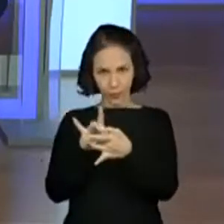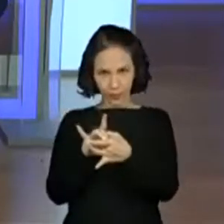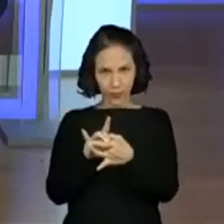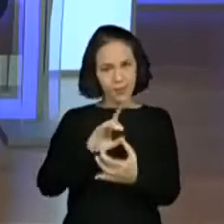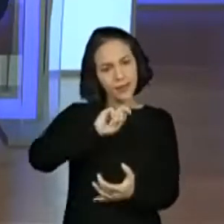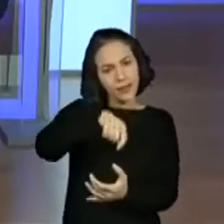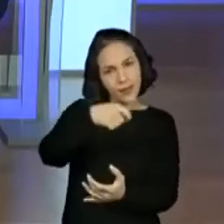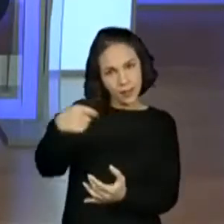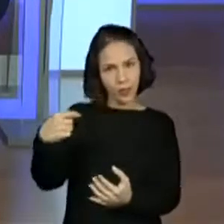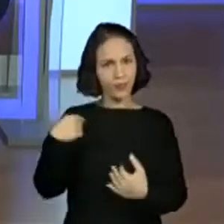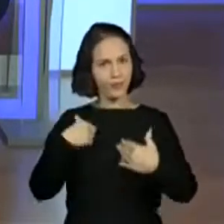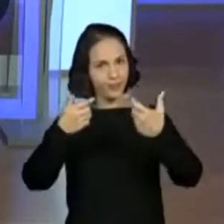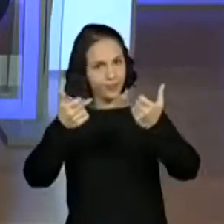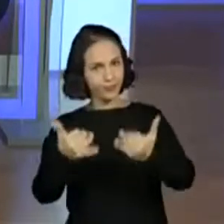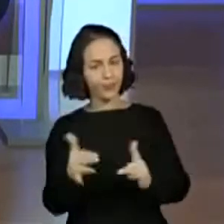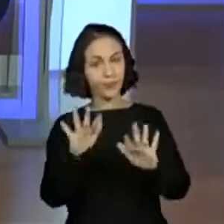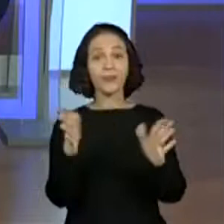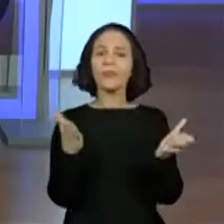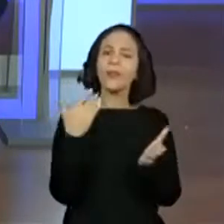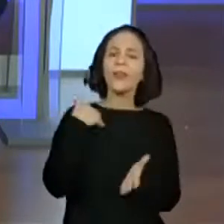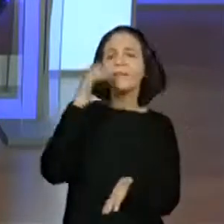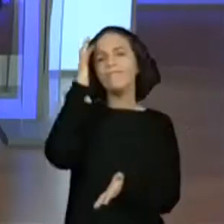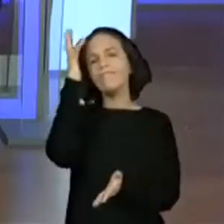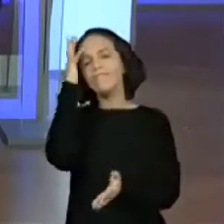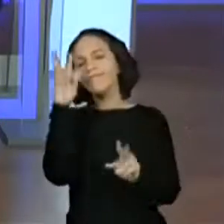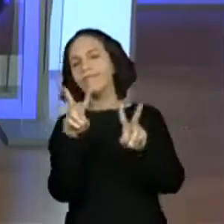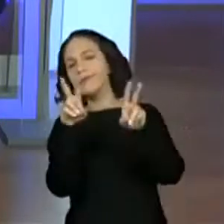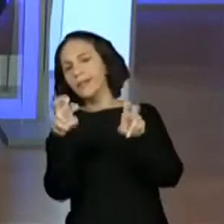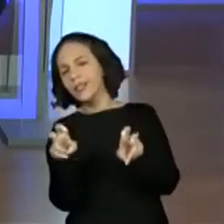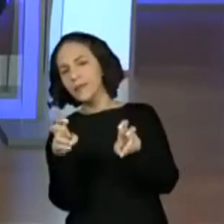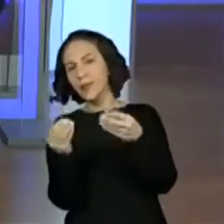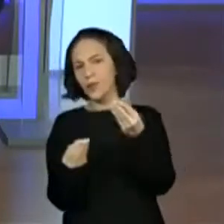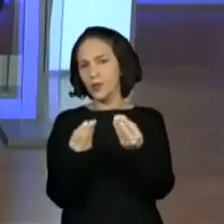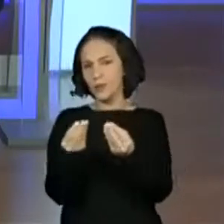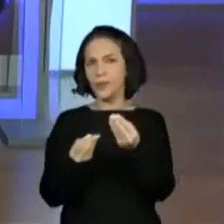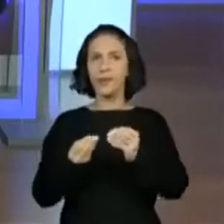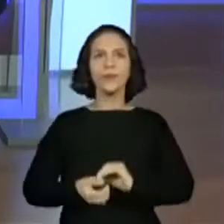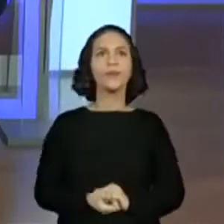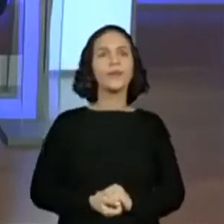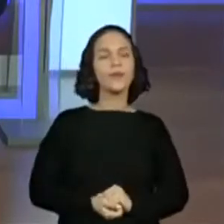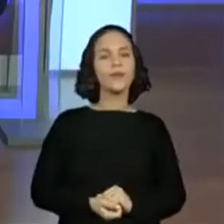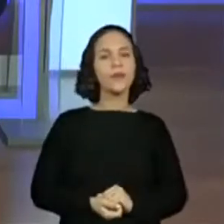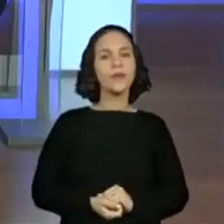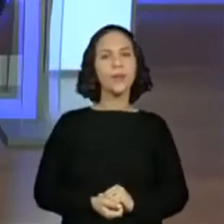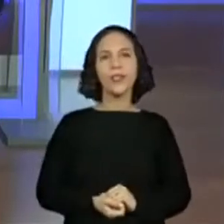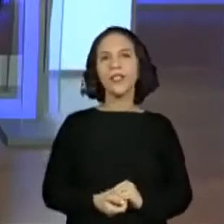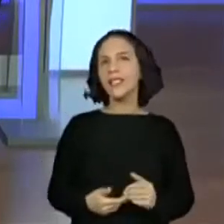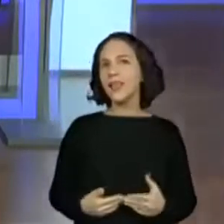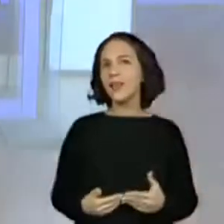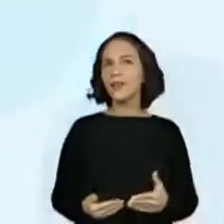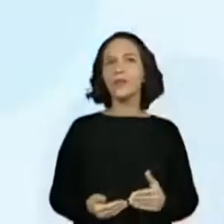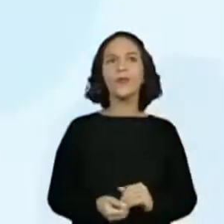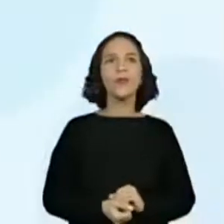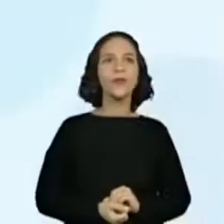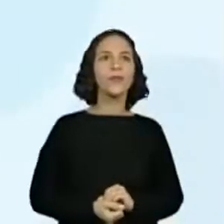aí refletindo sobre este assunto, sobre este tema? Vamos para as nossas reflexões de hoje? Olha